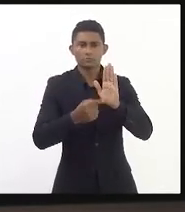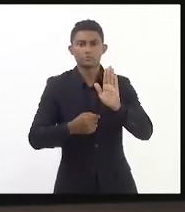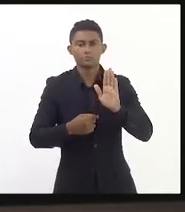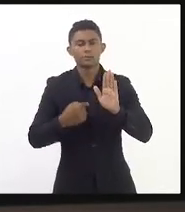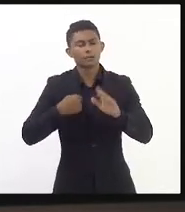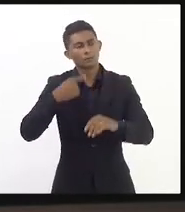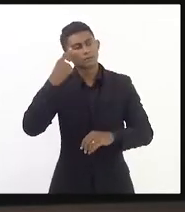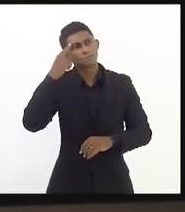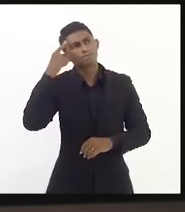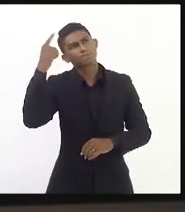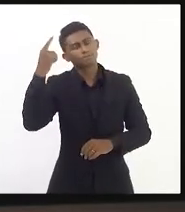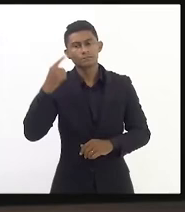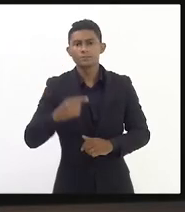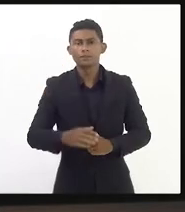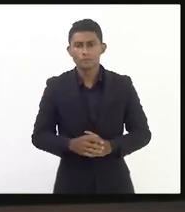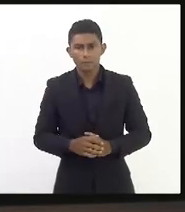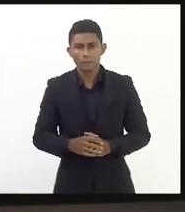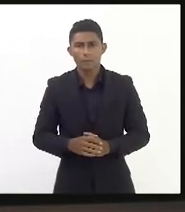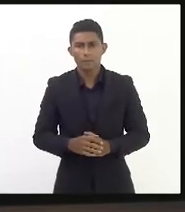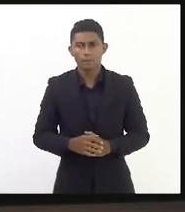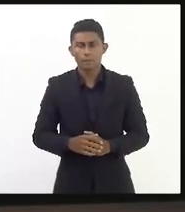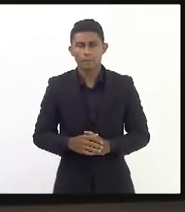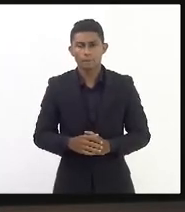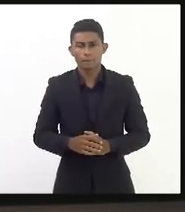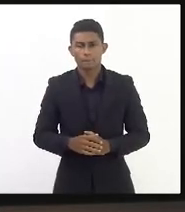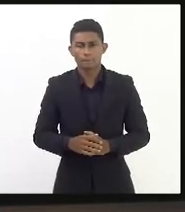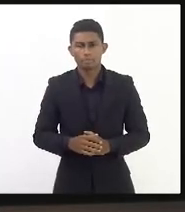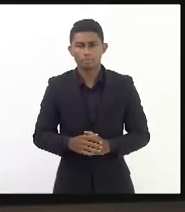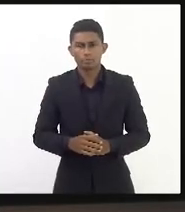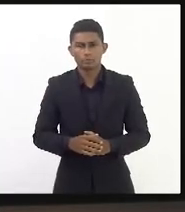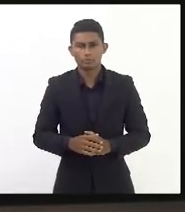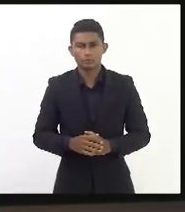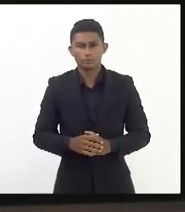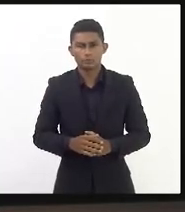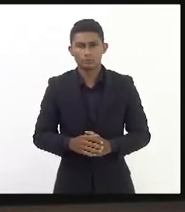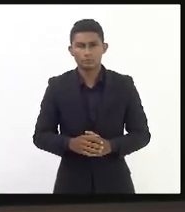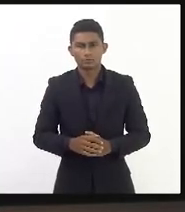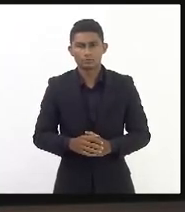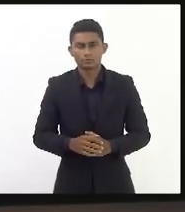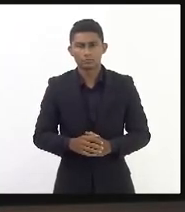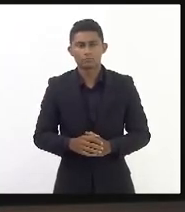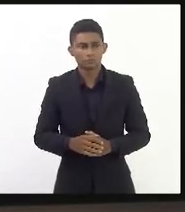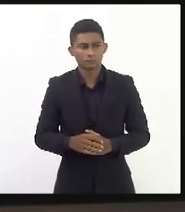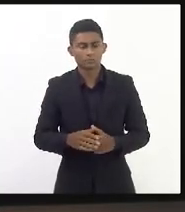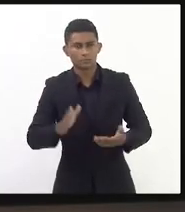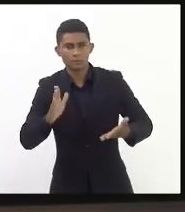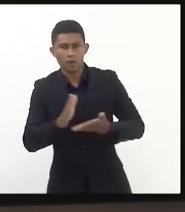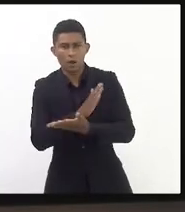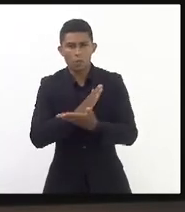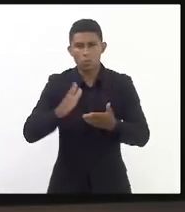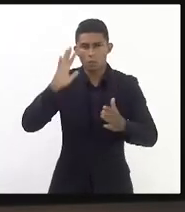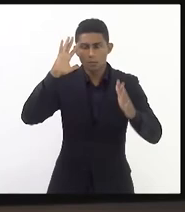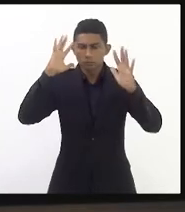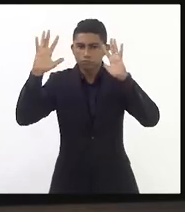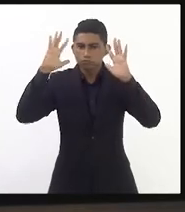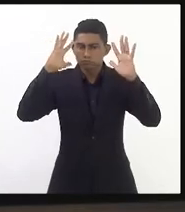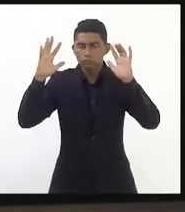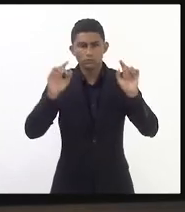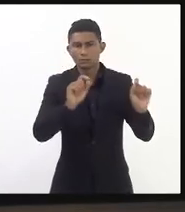lembro, presidente Waldo Seasa, que chegaram a cogitar